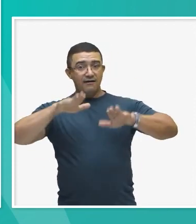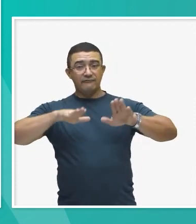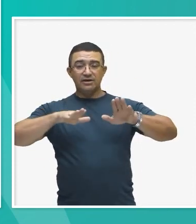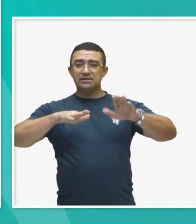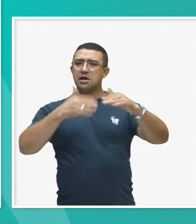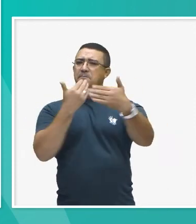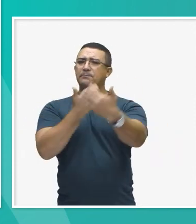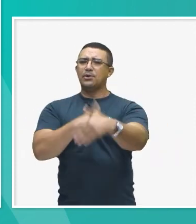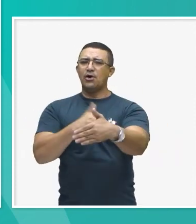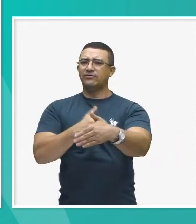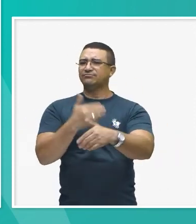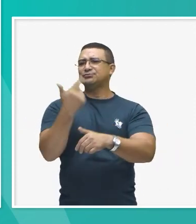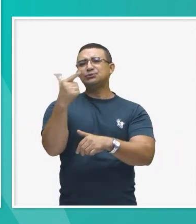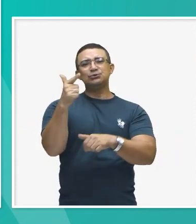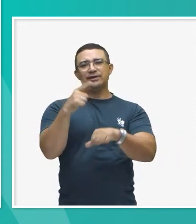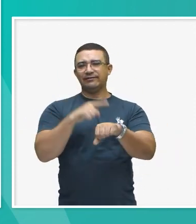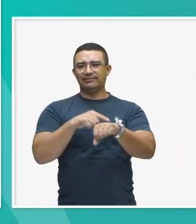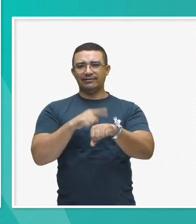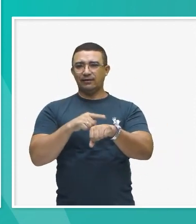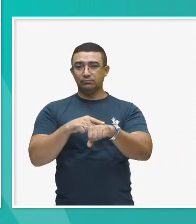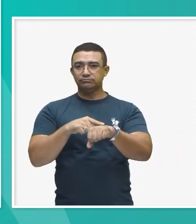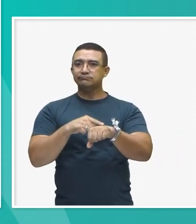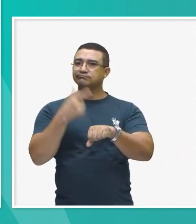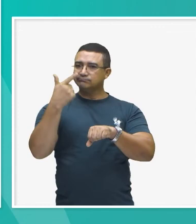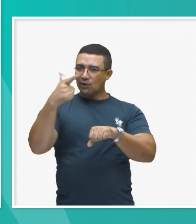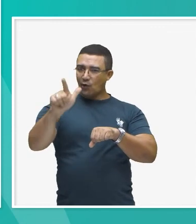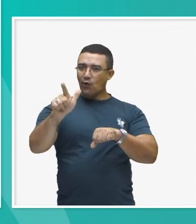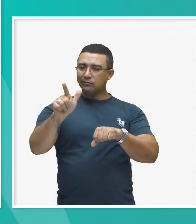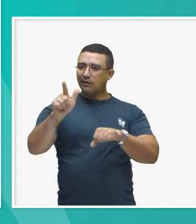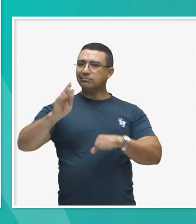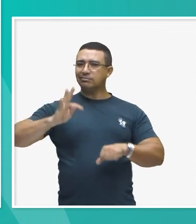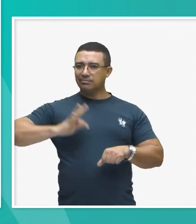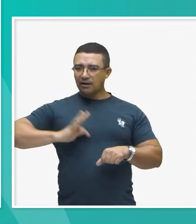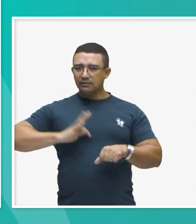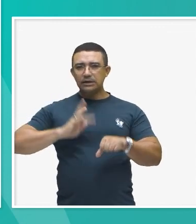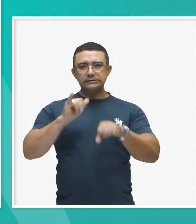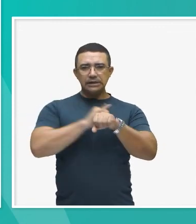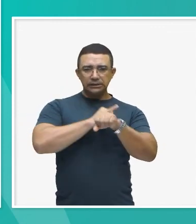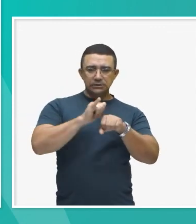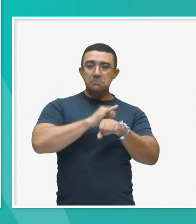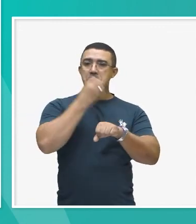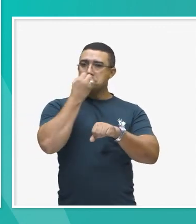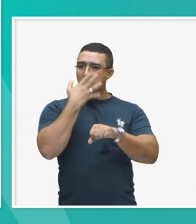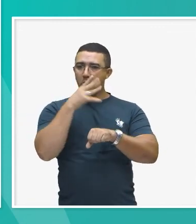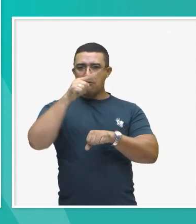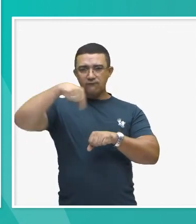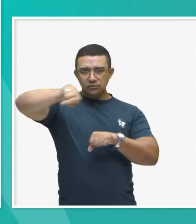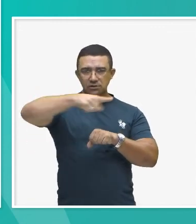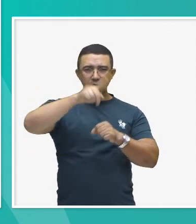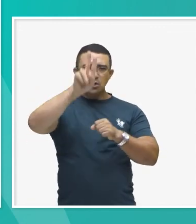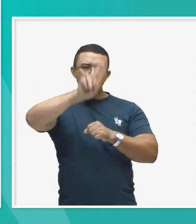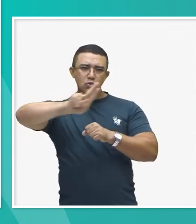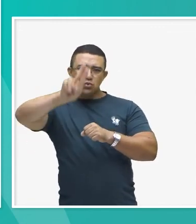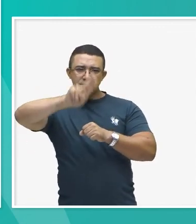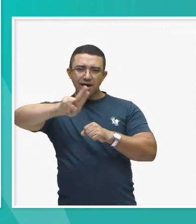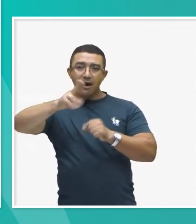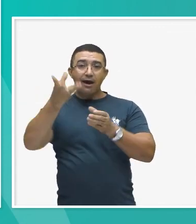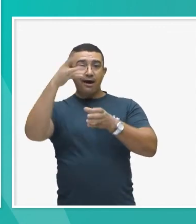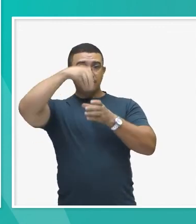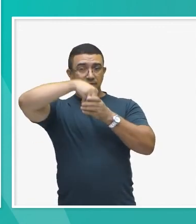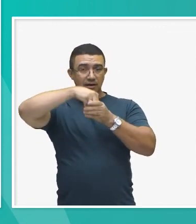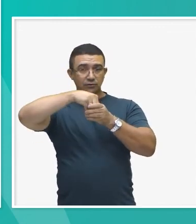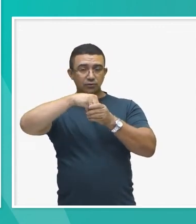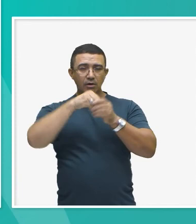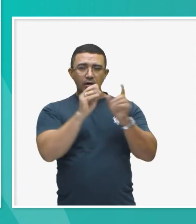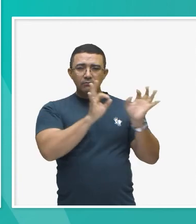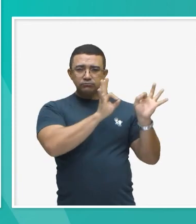tempo do mundo. Então, outra técnica muito boa para você, que você utiliza dentro do previewing, é ver as